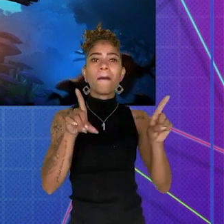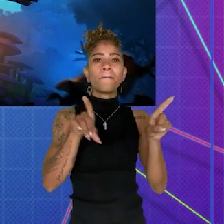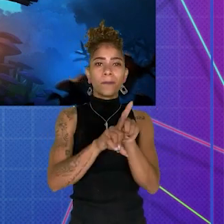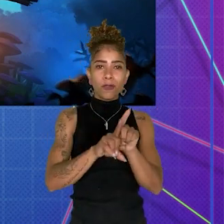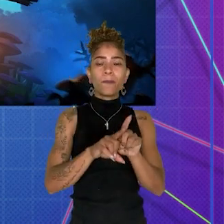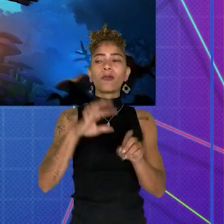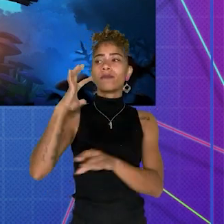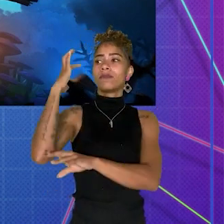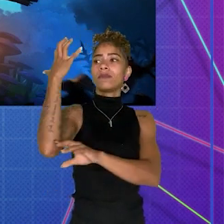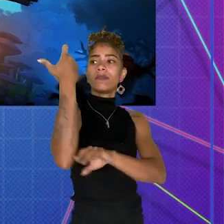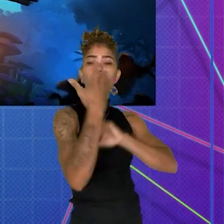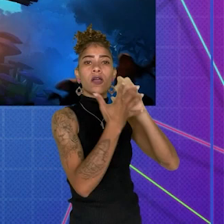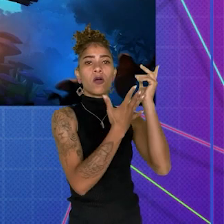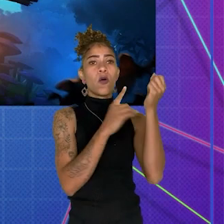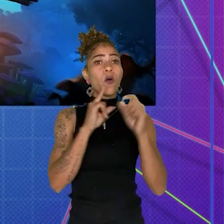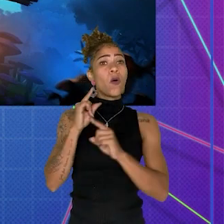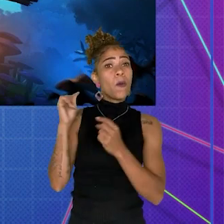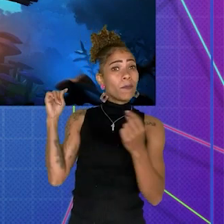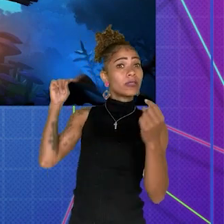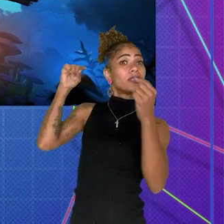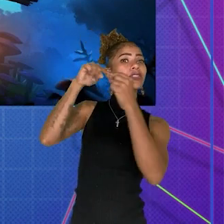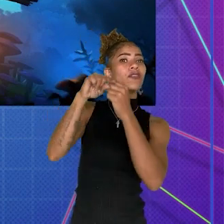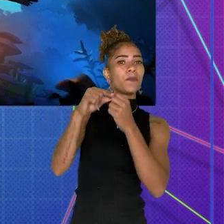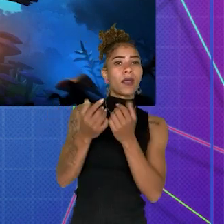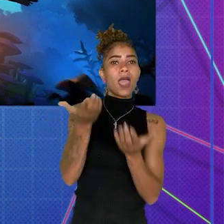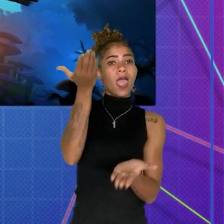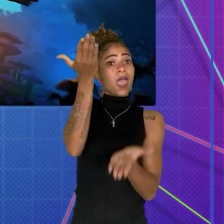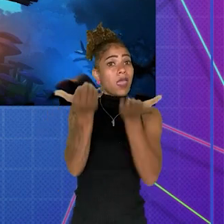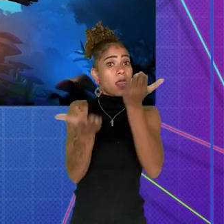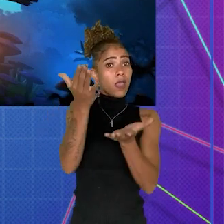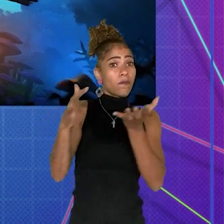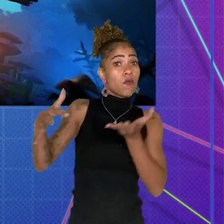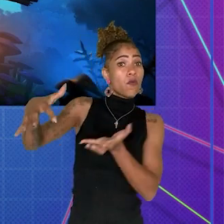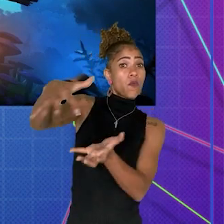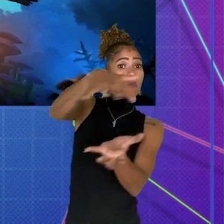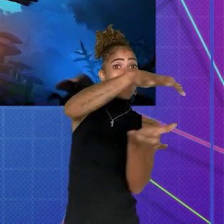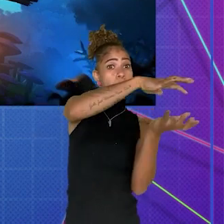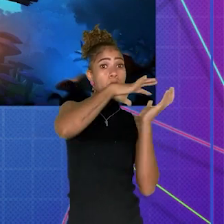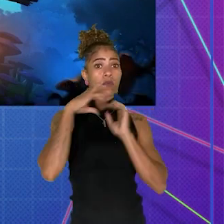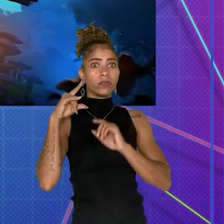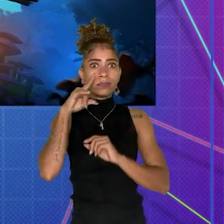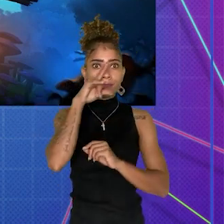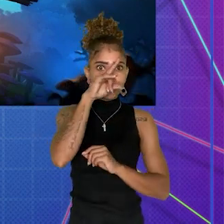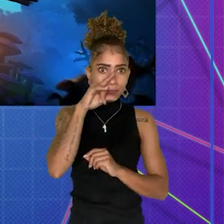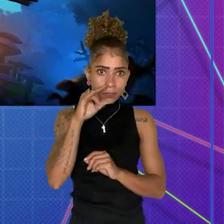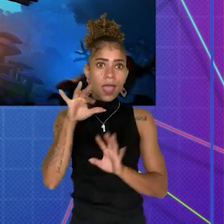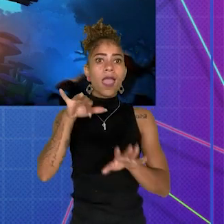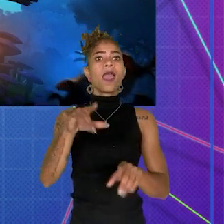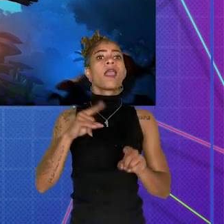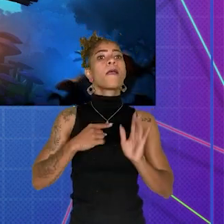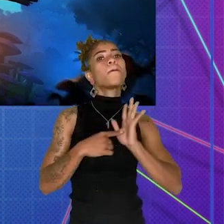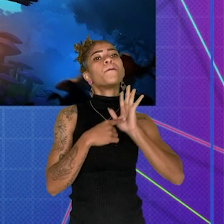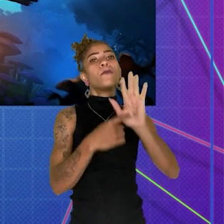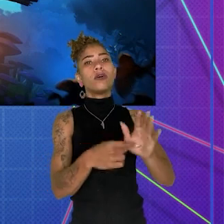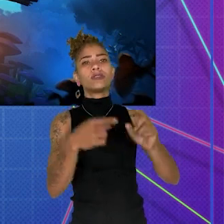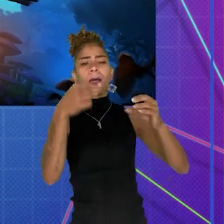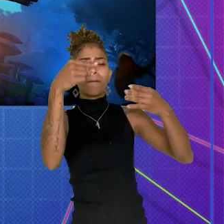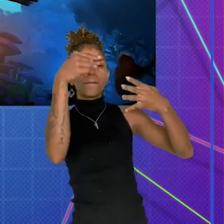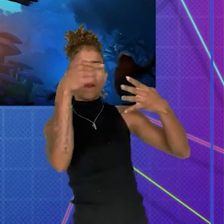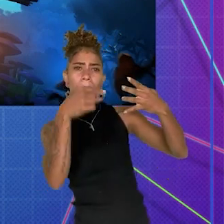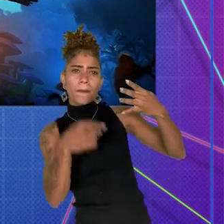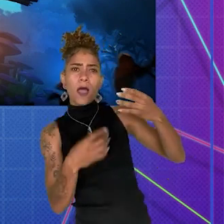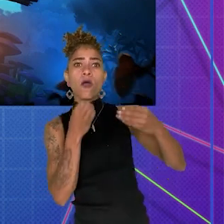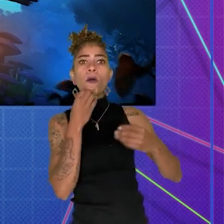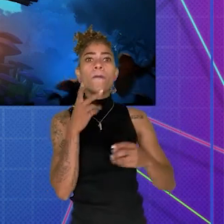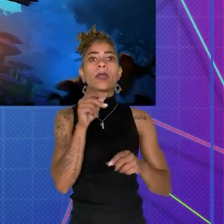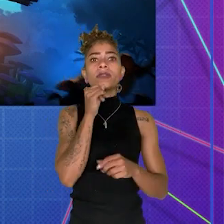um espírito florestal em sua missão para restaurar a luz e equilíbrio em um mundo sombrio e ameaçado. O jogo reinterpreta elementos de